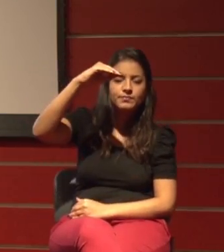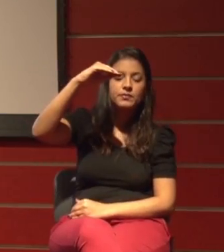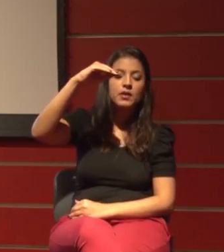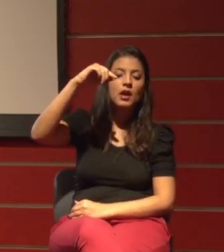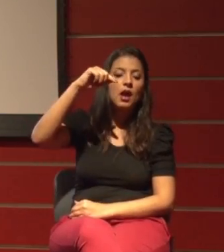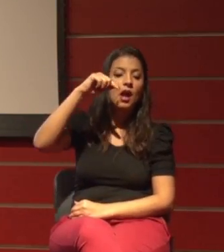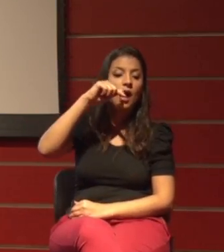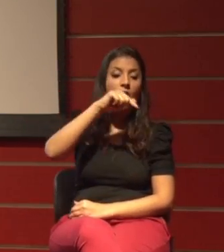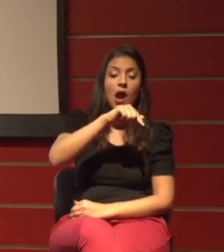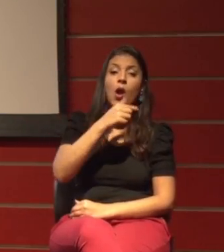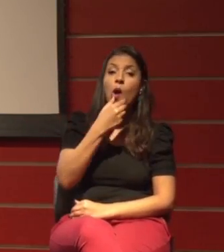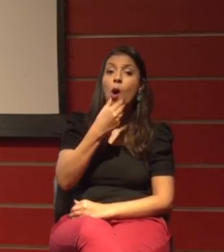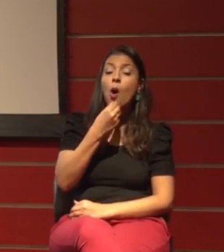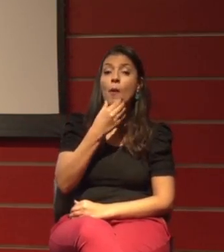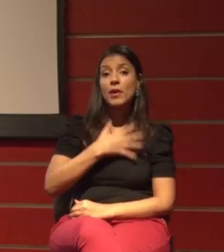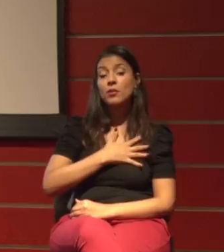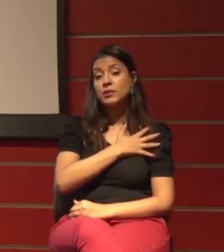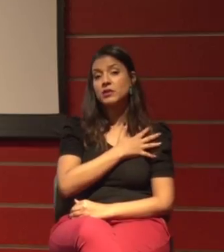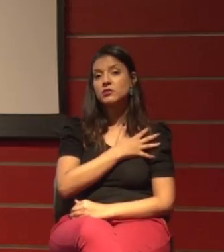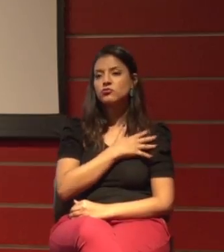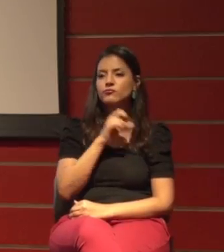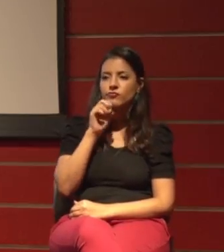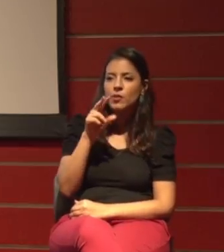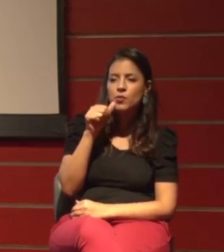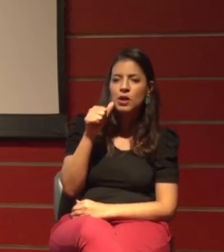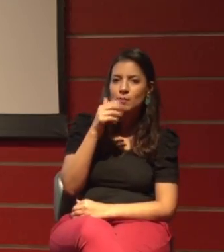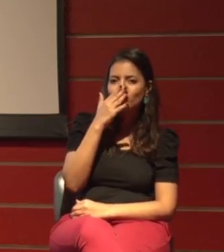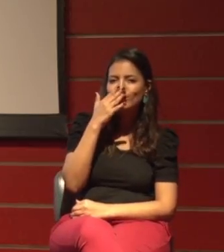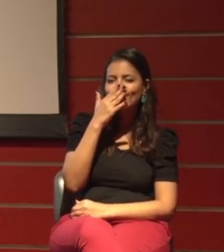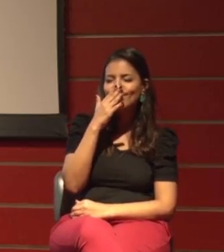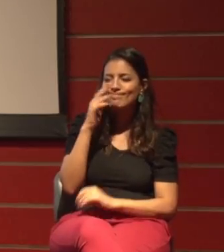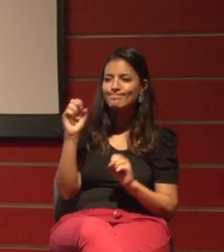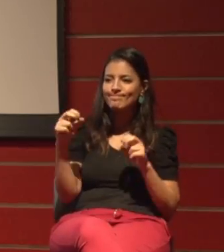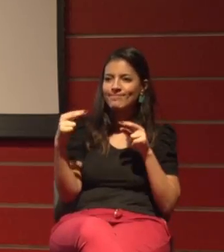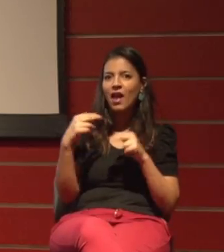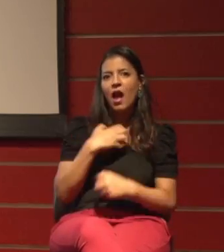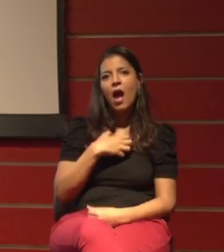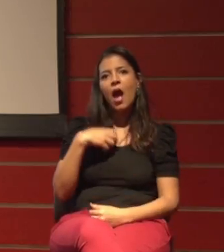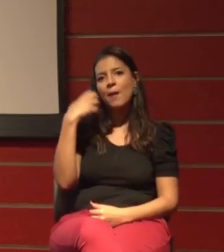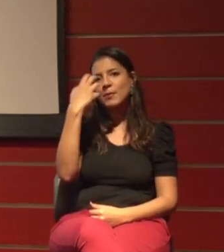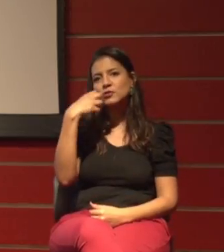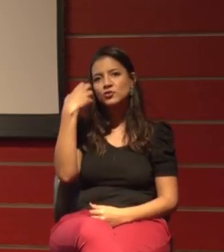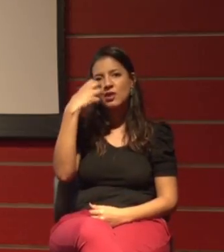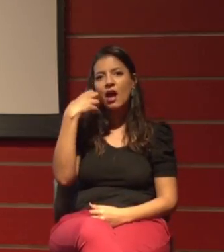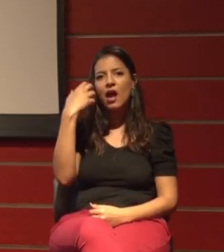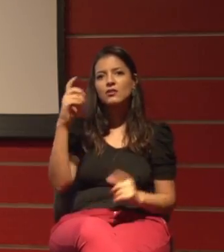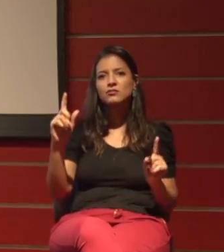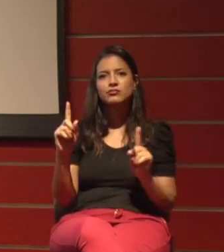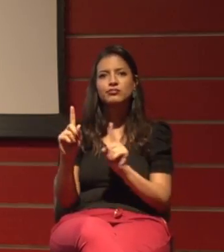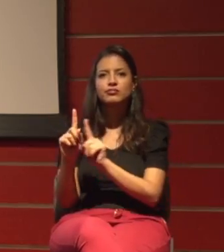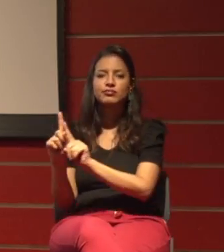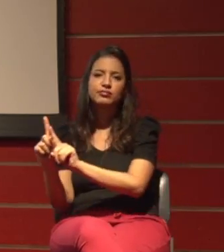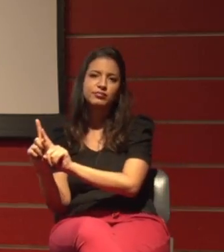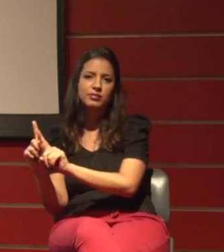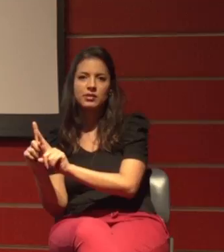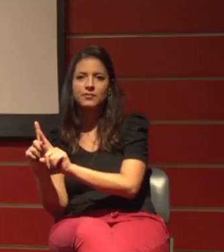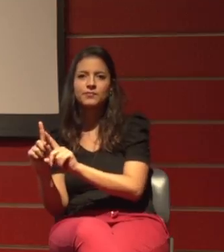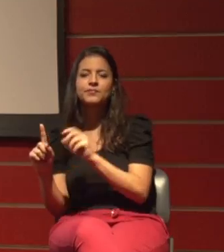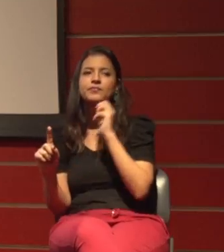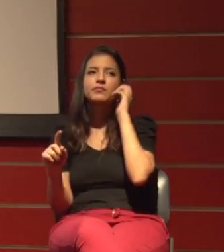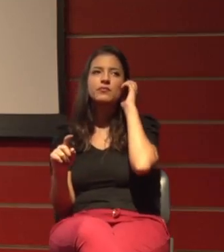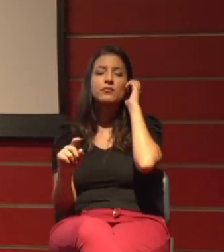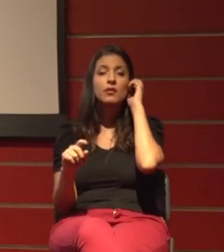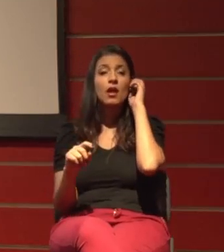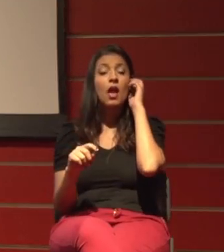cidade eh que antes eh desprezava Geni vai todo mundo adular Geni para que ela deite com